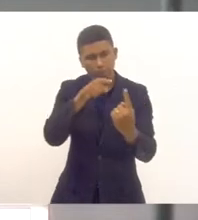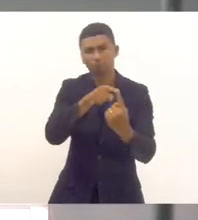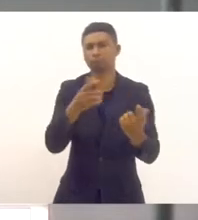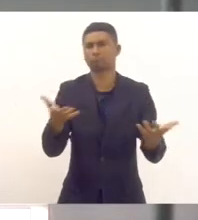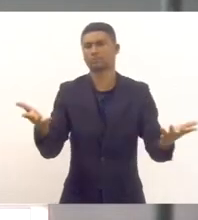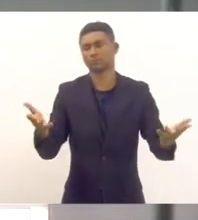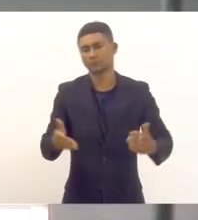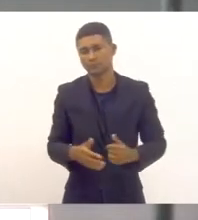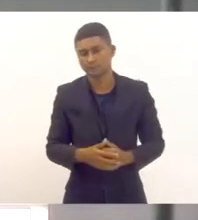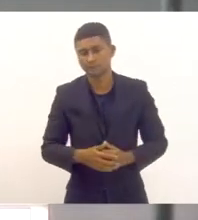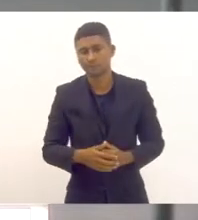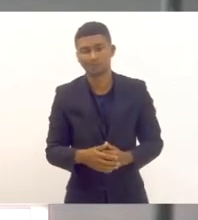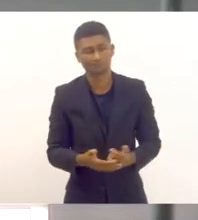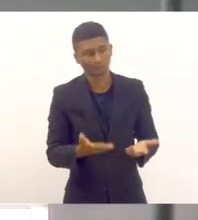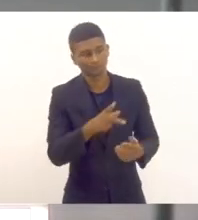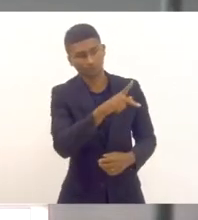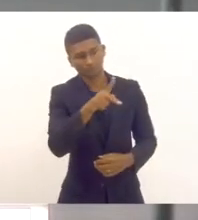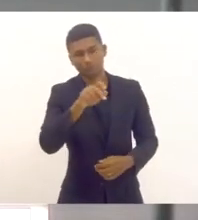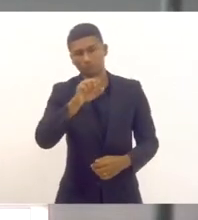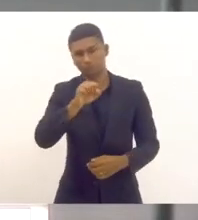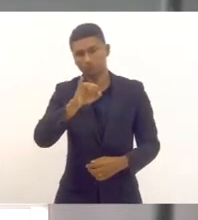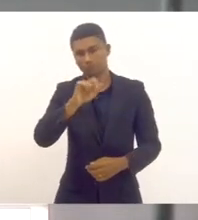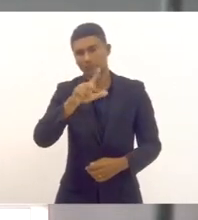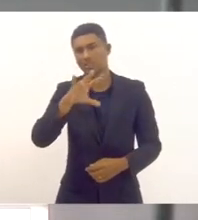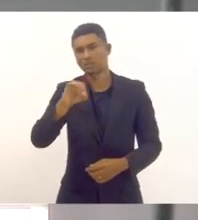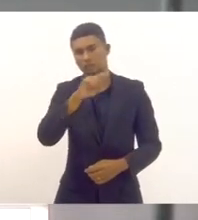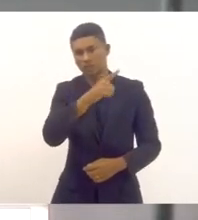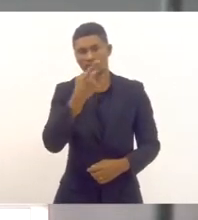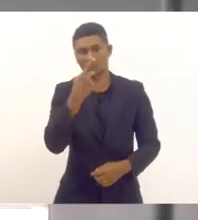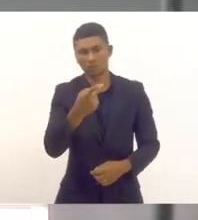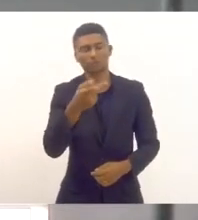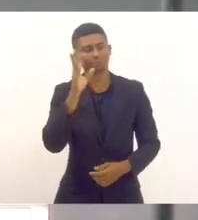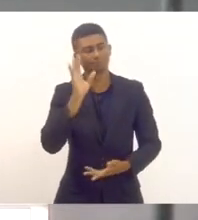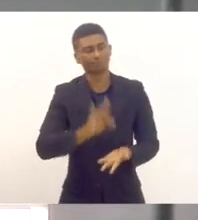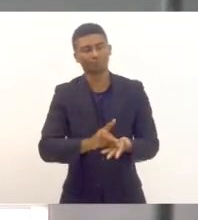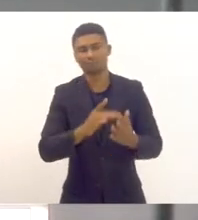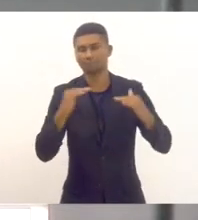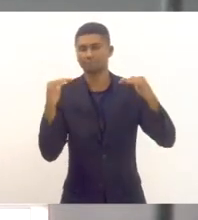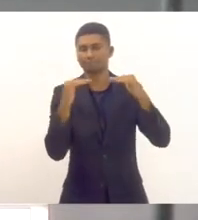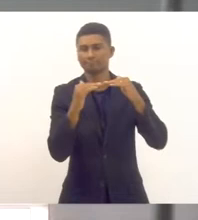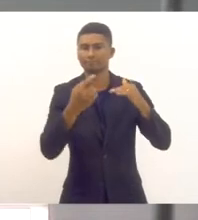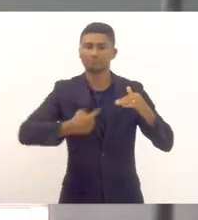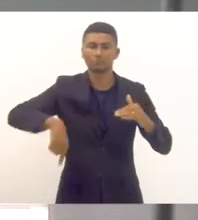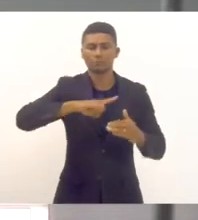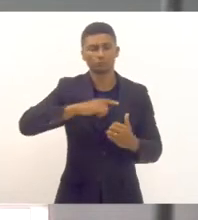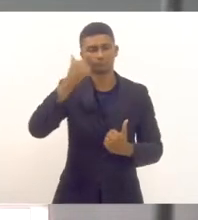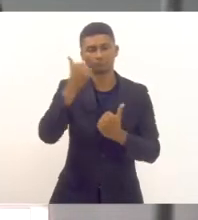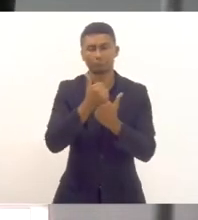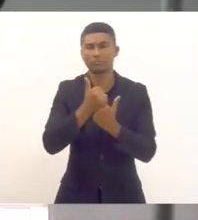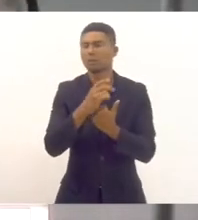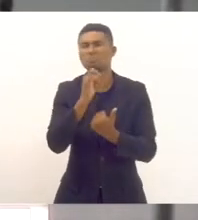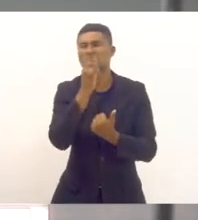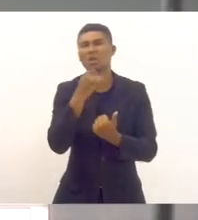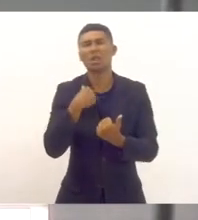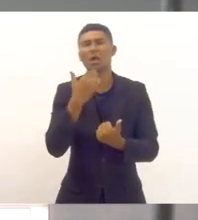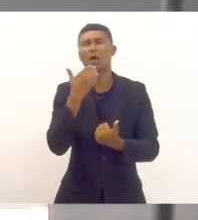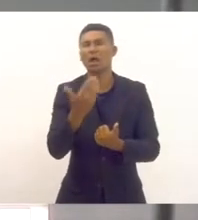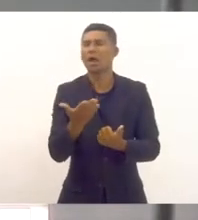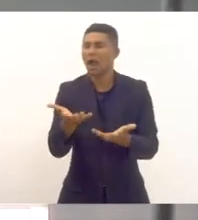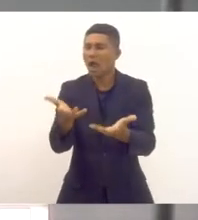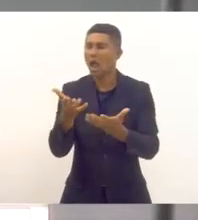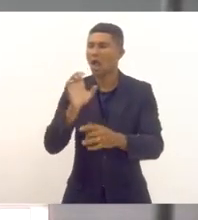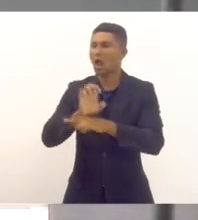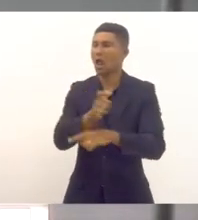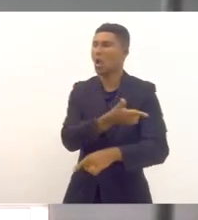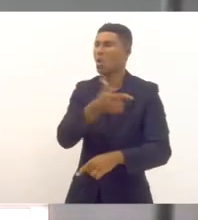o presidente Silvio mandou muito bem, essa defesa que a gente faz. É claro que a gente podia pedir até, quero uma vantagem dos outros estados,